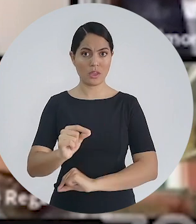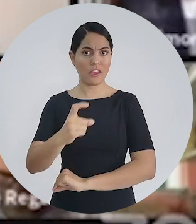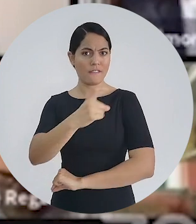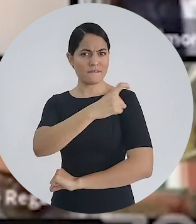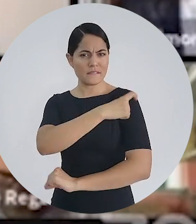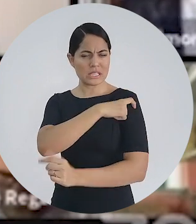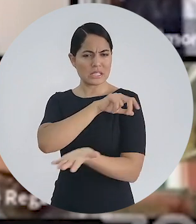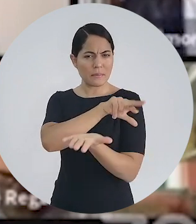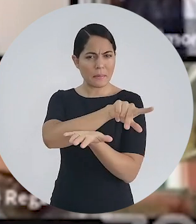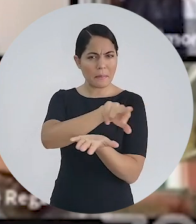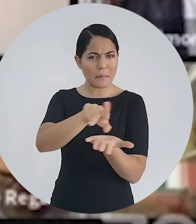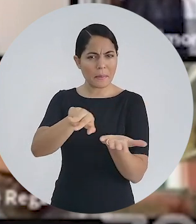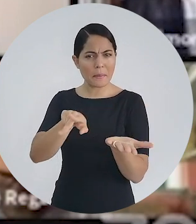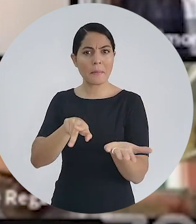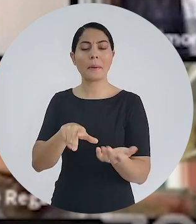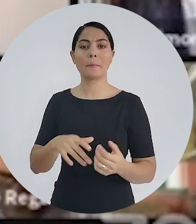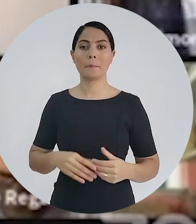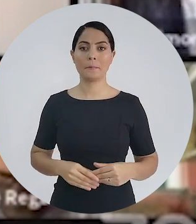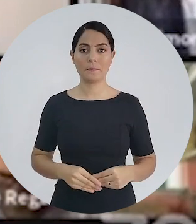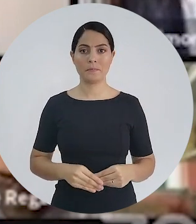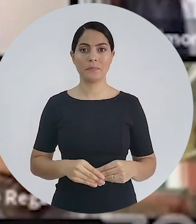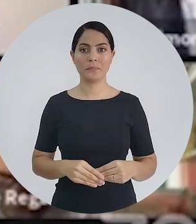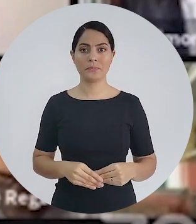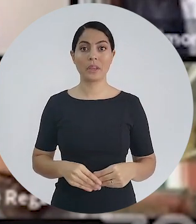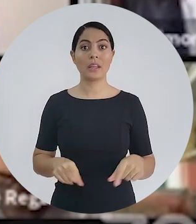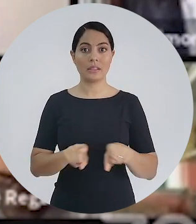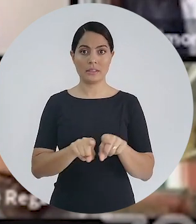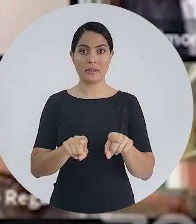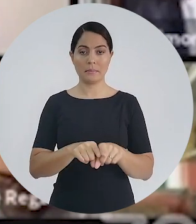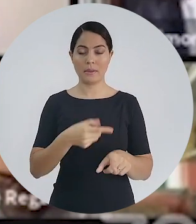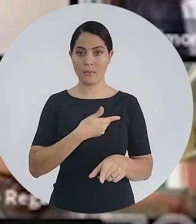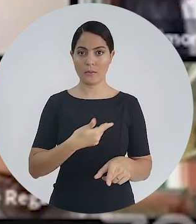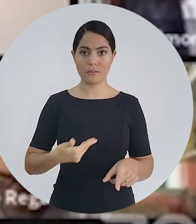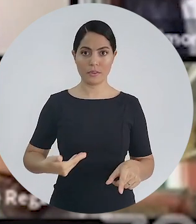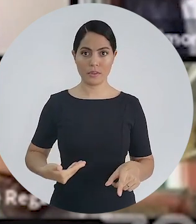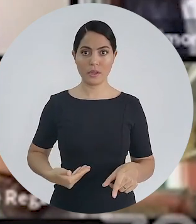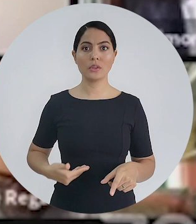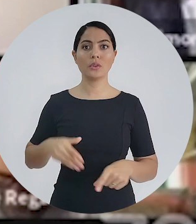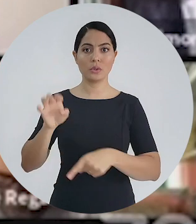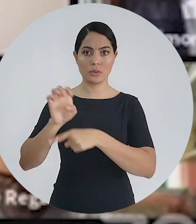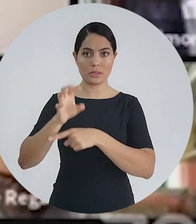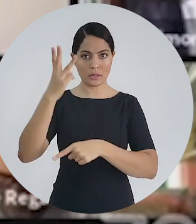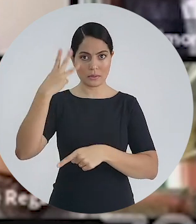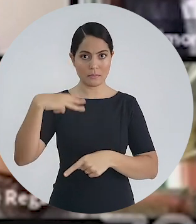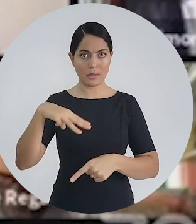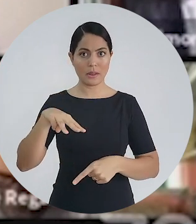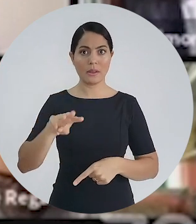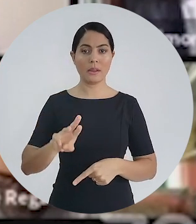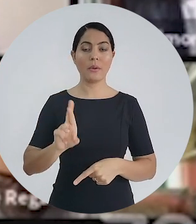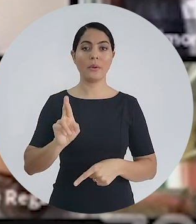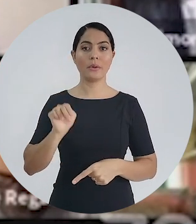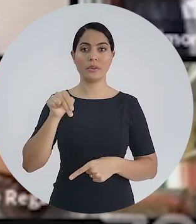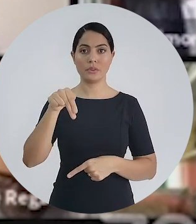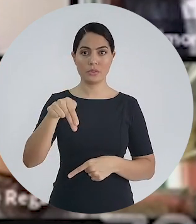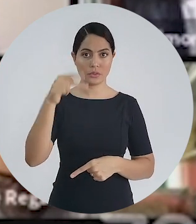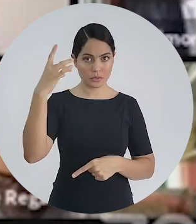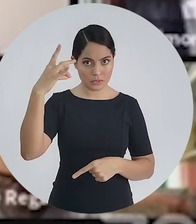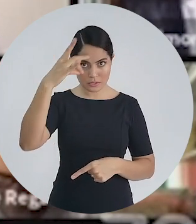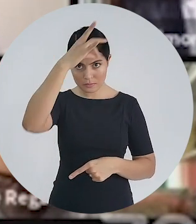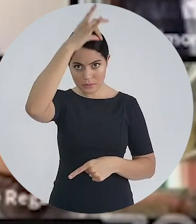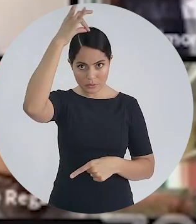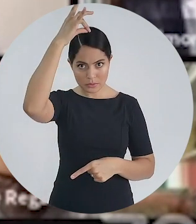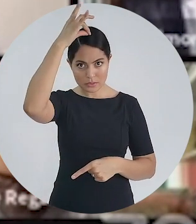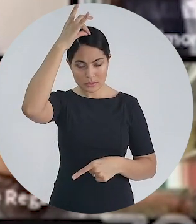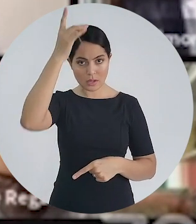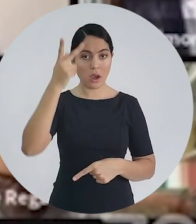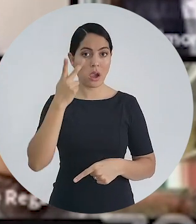variadas vacinas. Participaram também do evento virtual os governadores do Maranhão, Rio Grande do Norte, Espírito